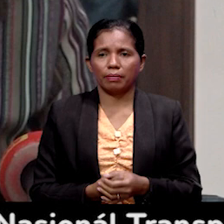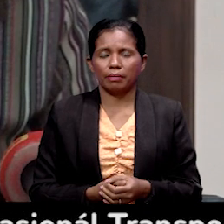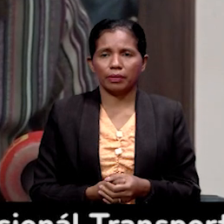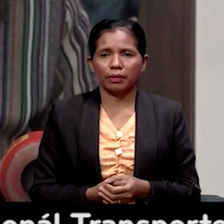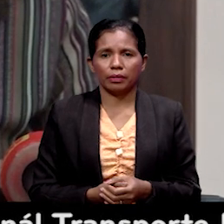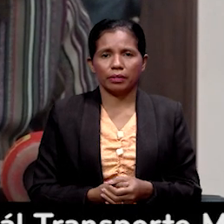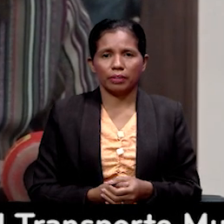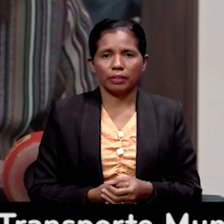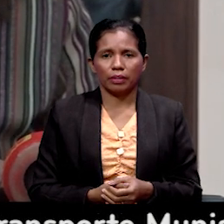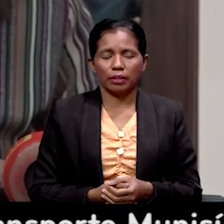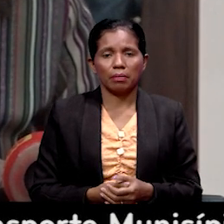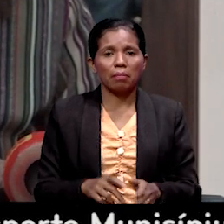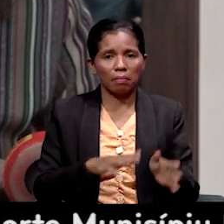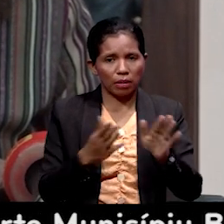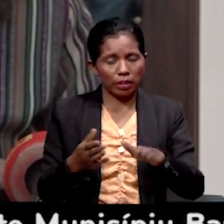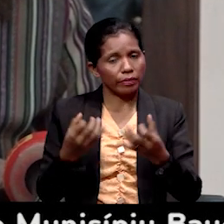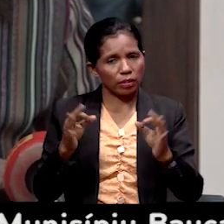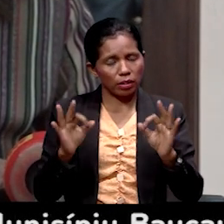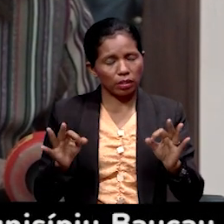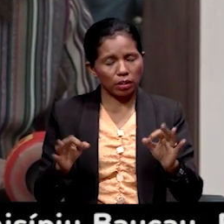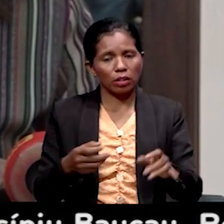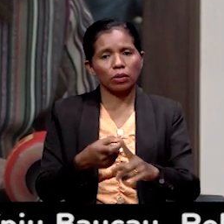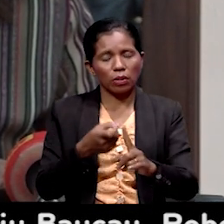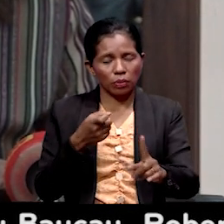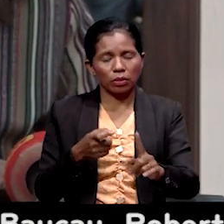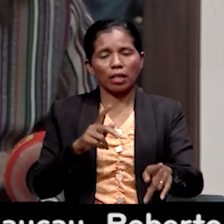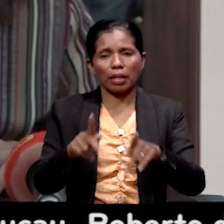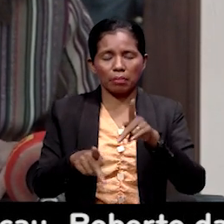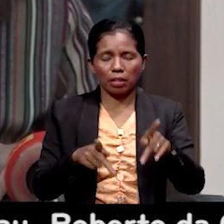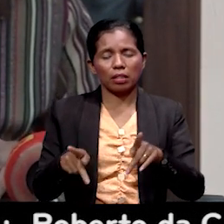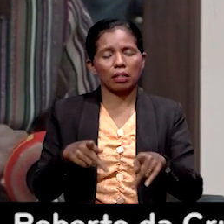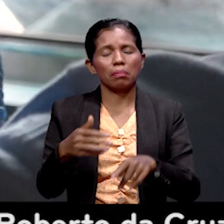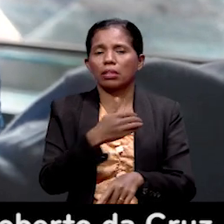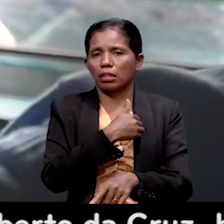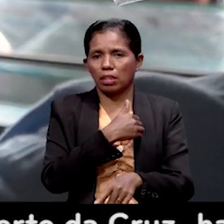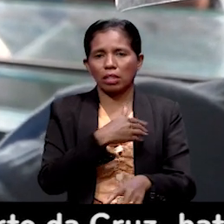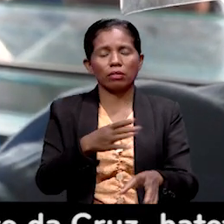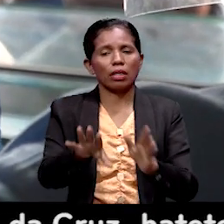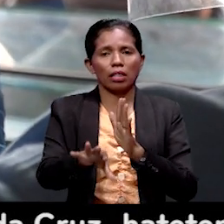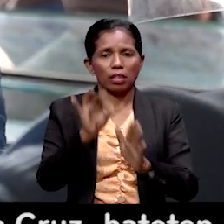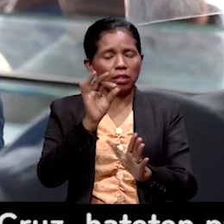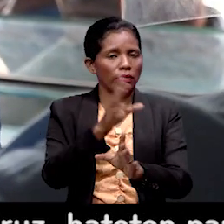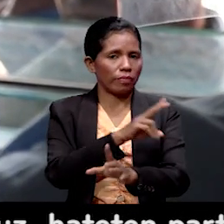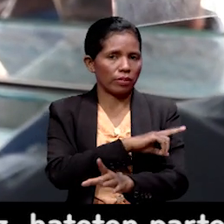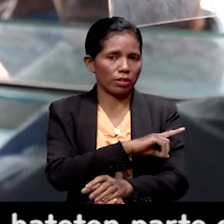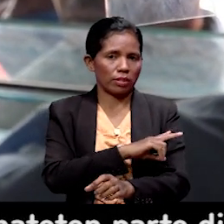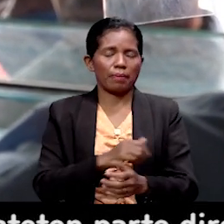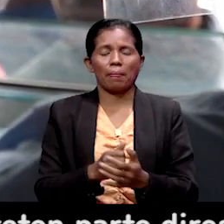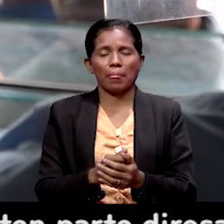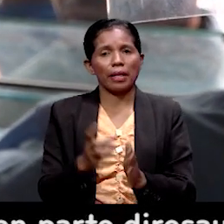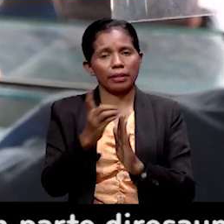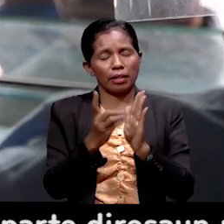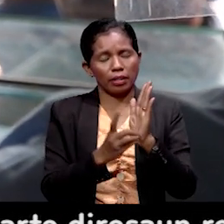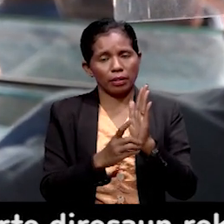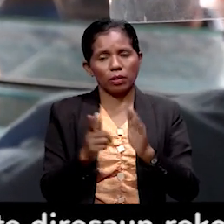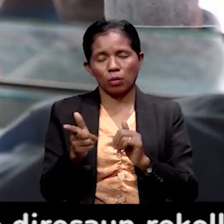maioria Siranebe Mate ou não, mas mais Rússia Siranebe, Maca, Sedau, Retam Vacina. Dados e a loron-loron lima